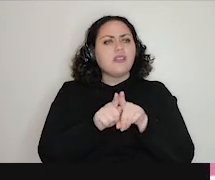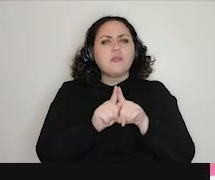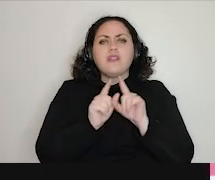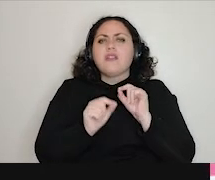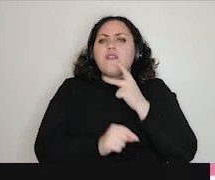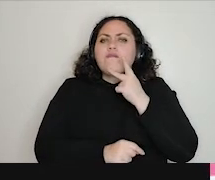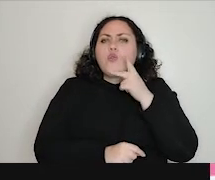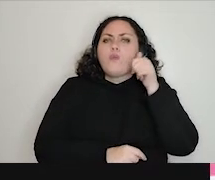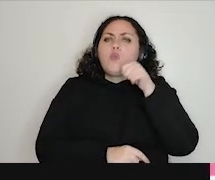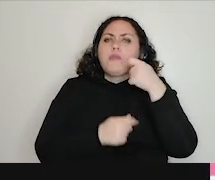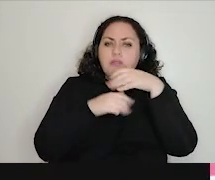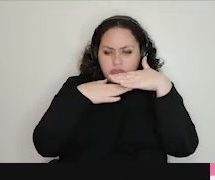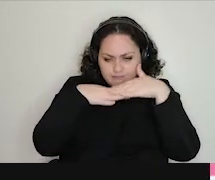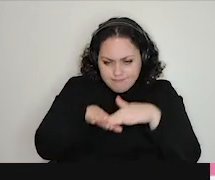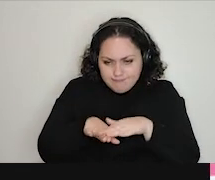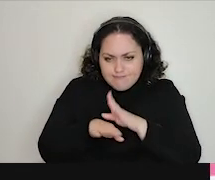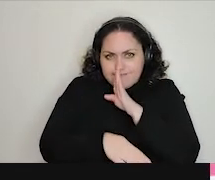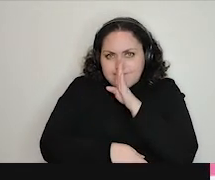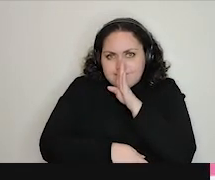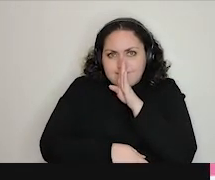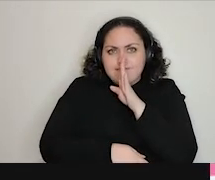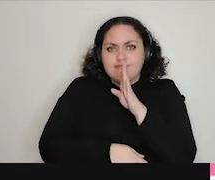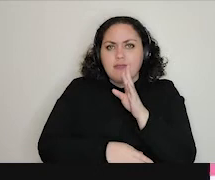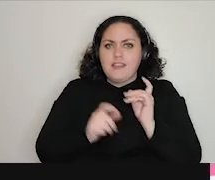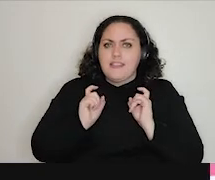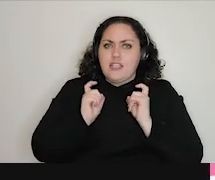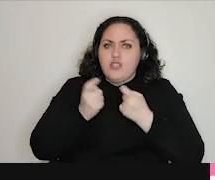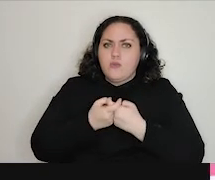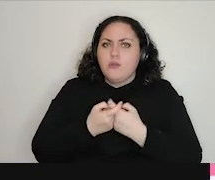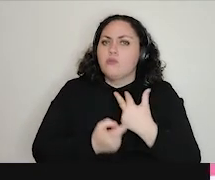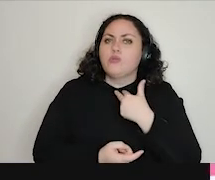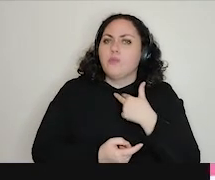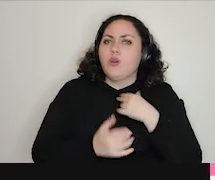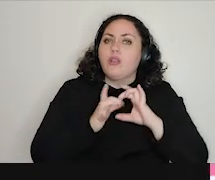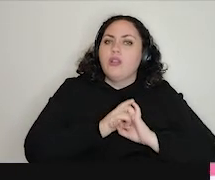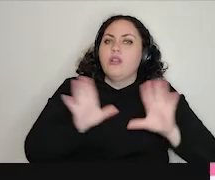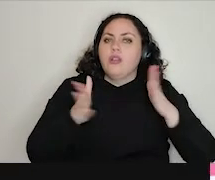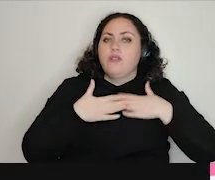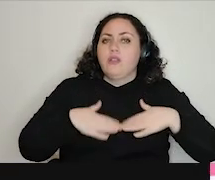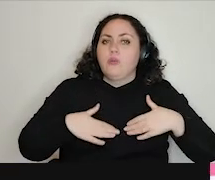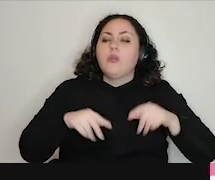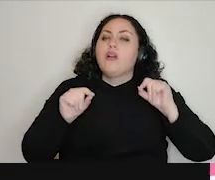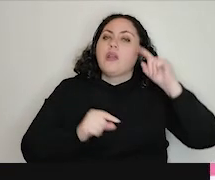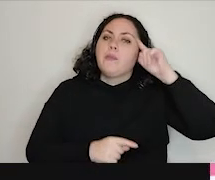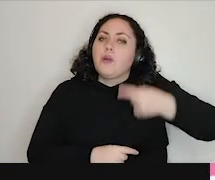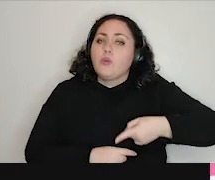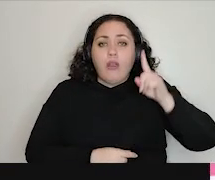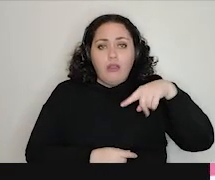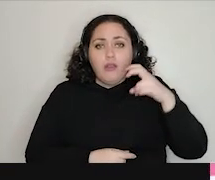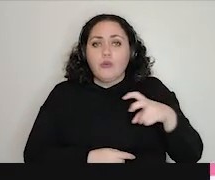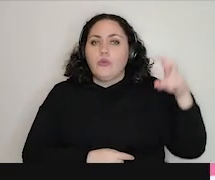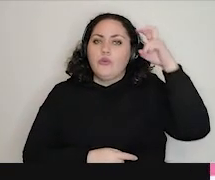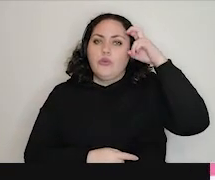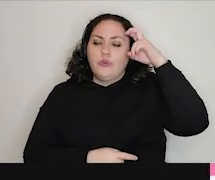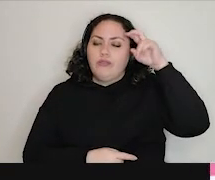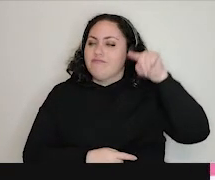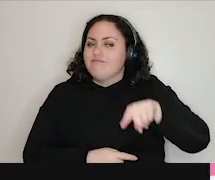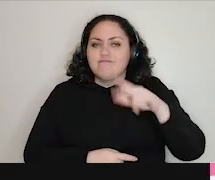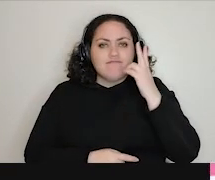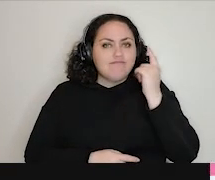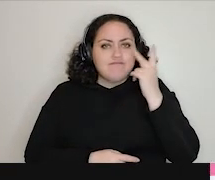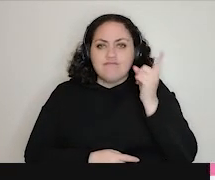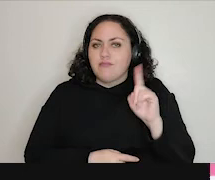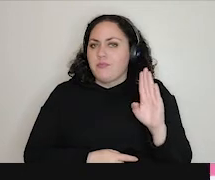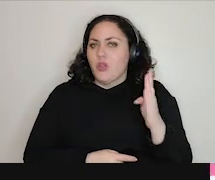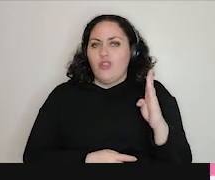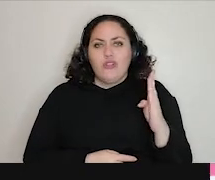mulher deve ser subserviente, passiva, que ela não deve viver a sua sexualidade de maneira livre e tranquila? A cultura. Só que isso não